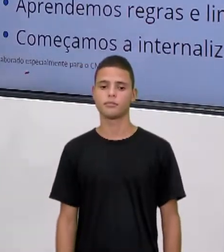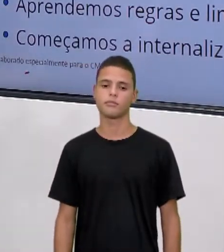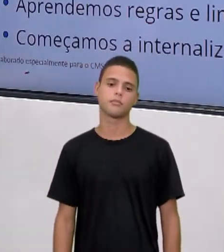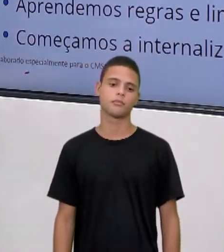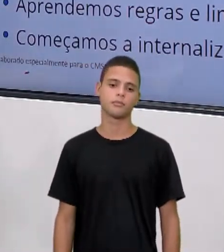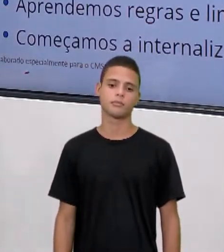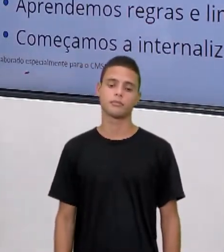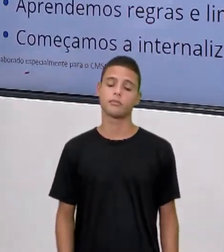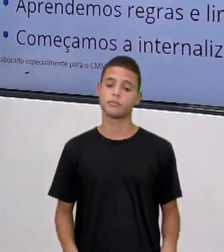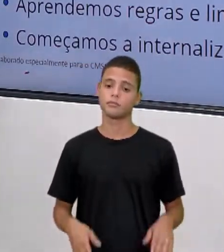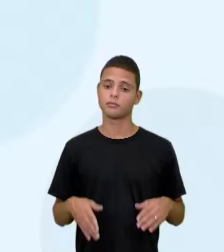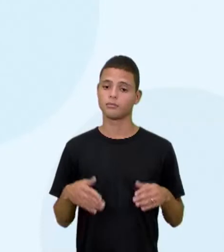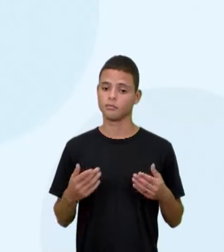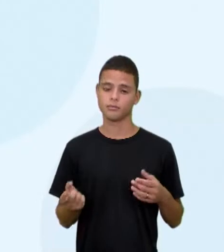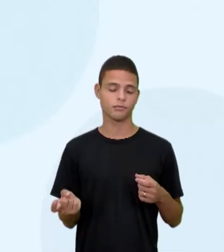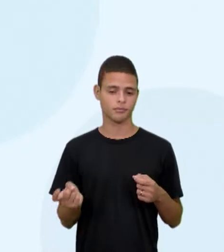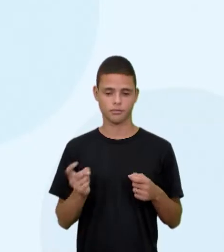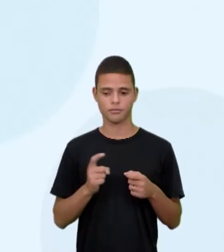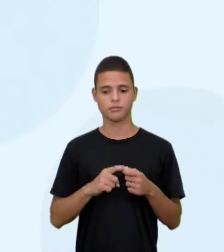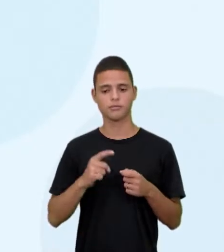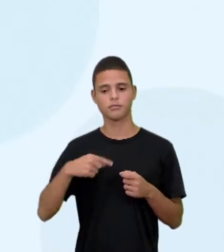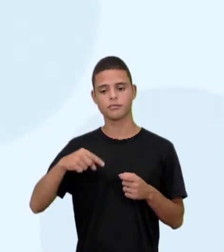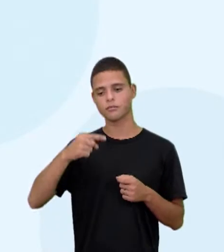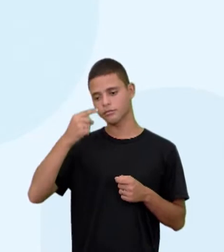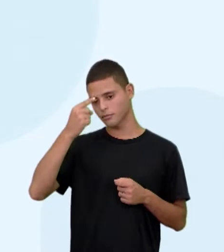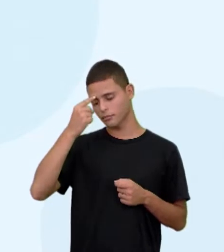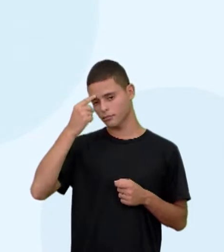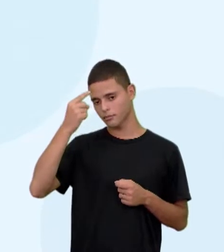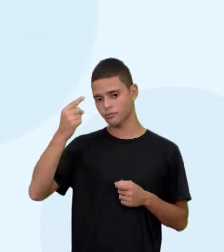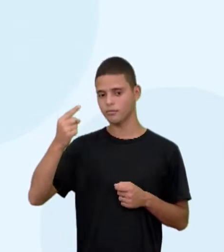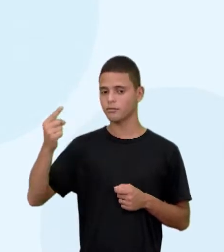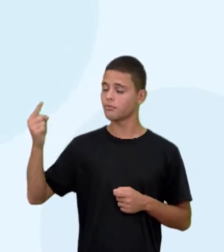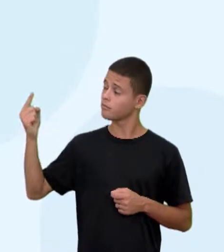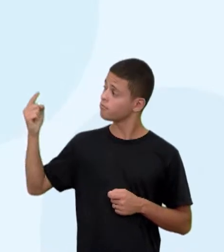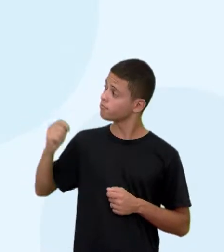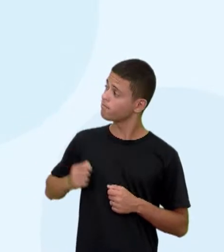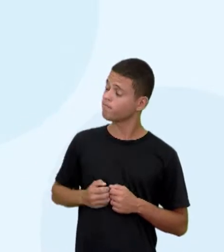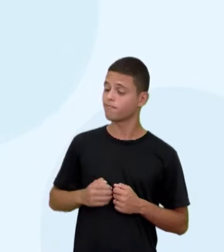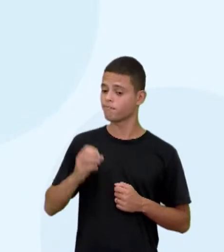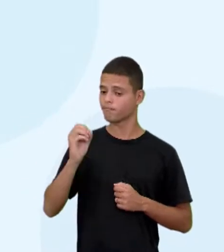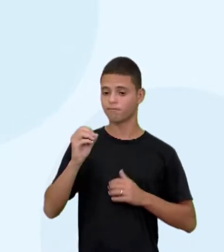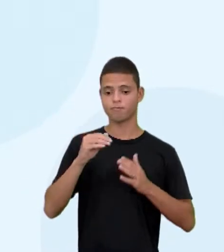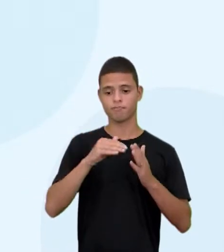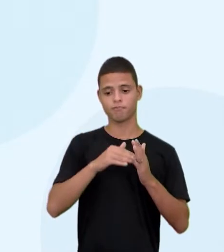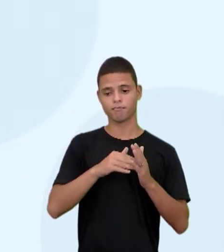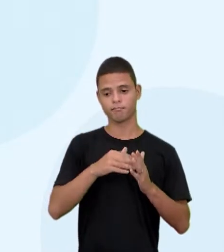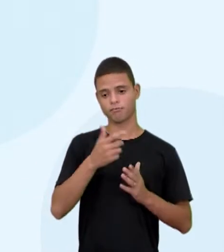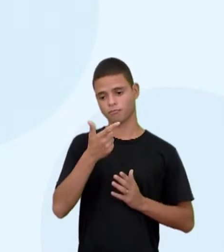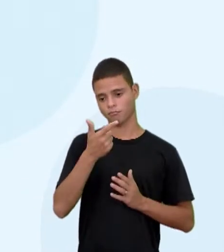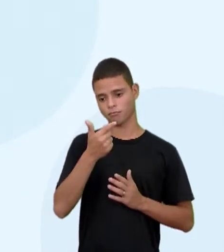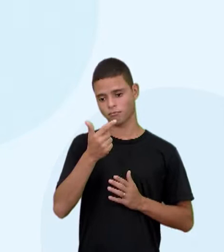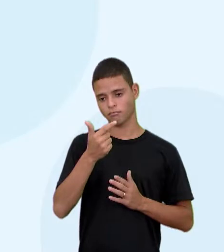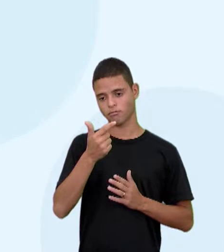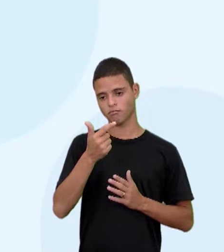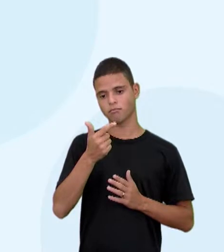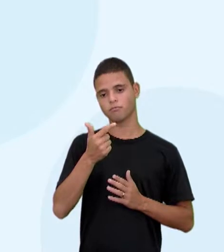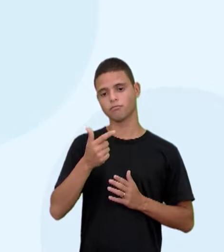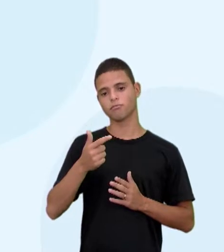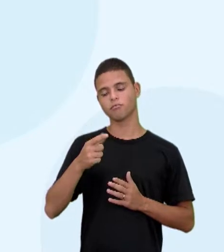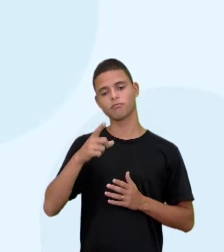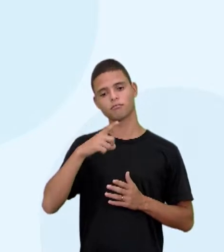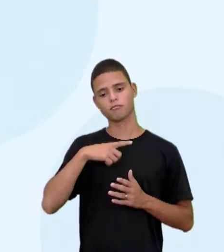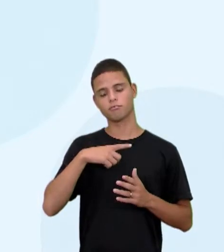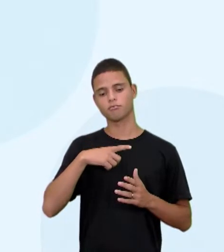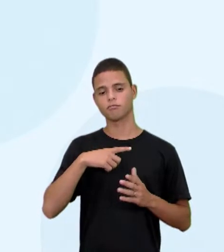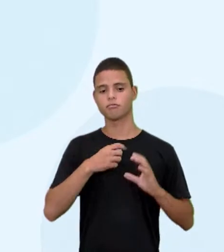voltando aqui, quando a gente pensa, é estabelecido aqui do 0 aos 12 anos. Aqui a gente tem um